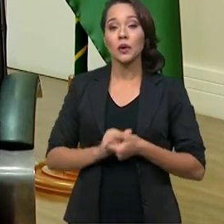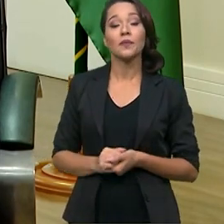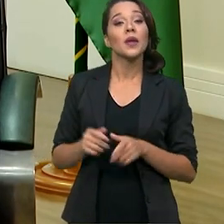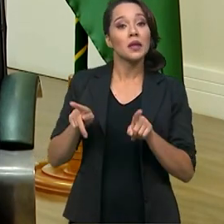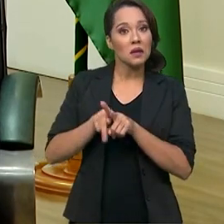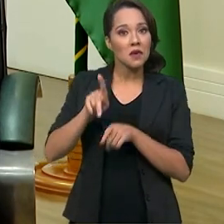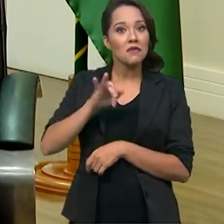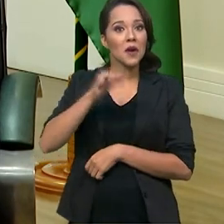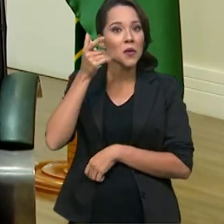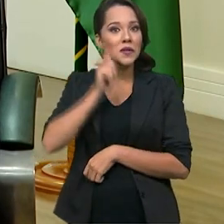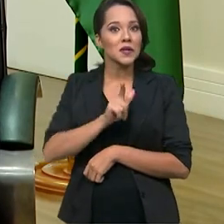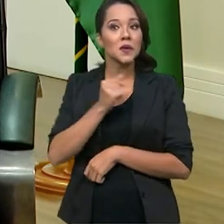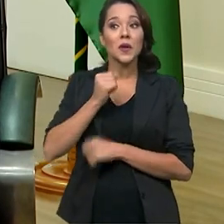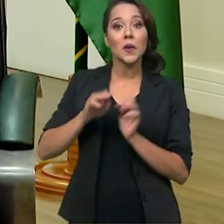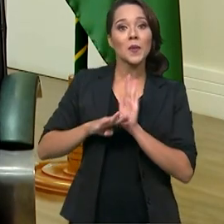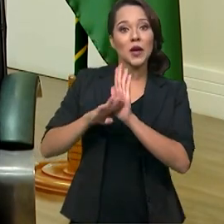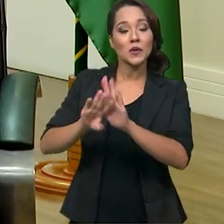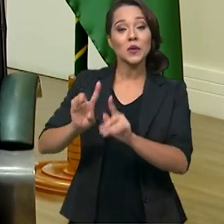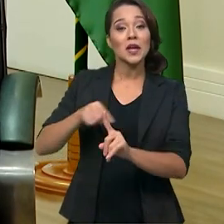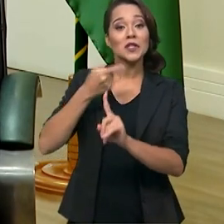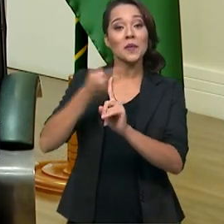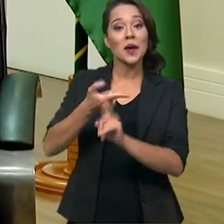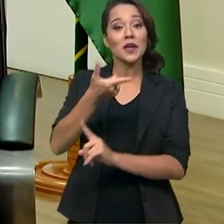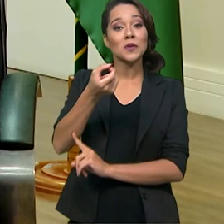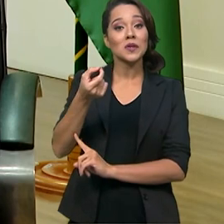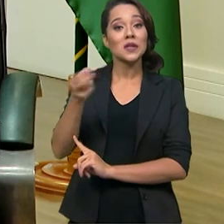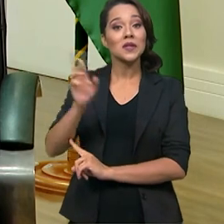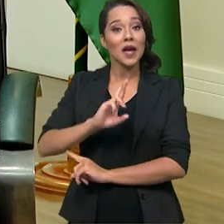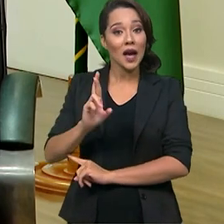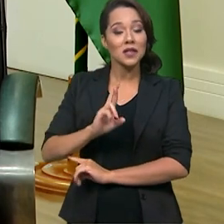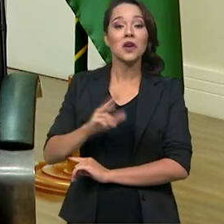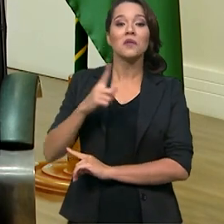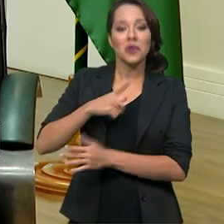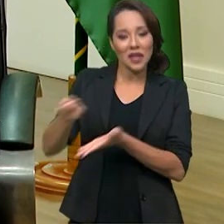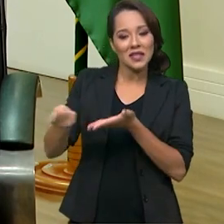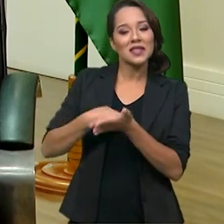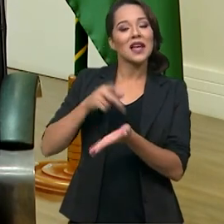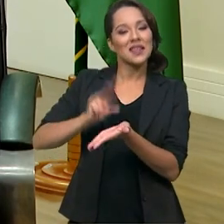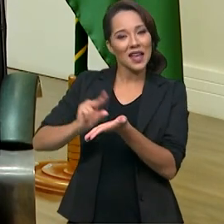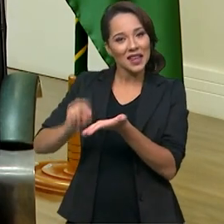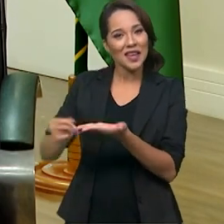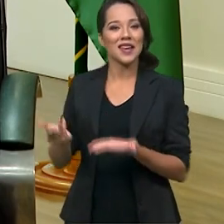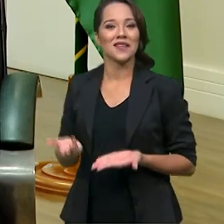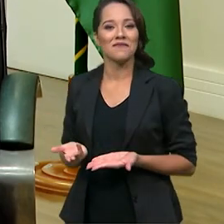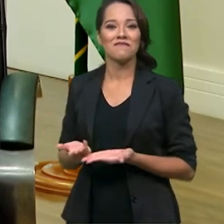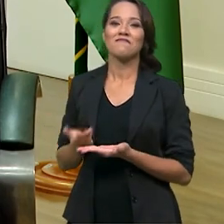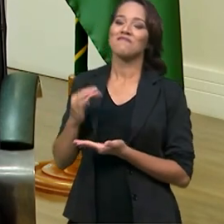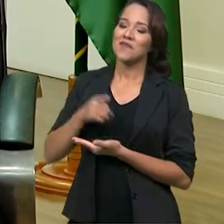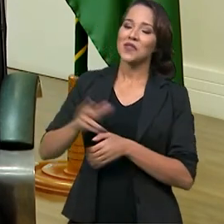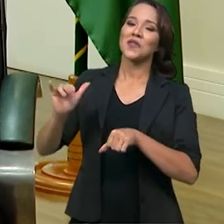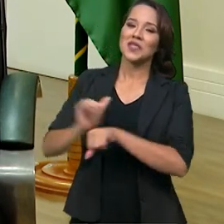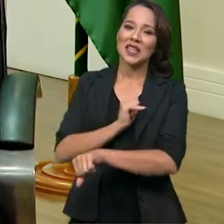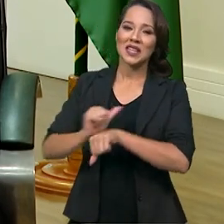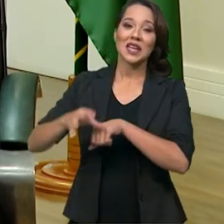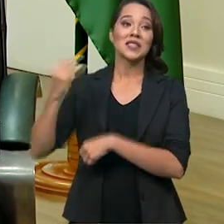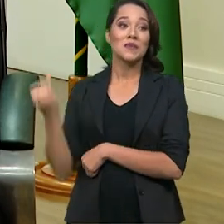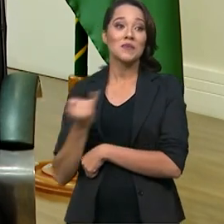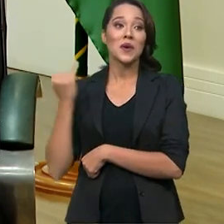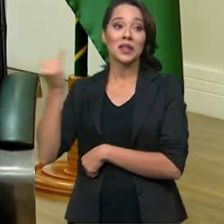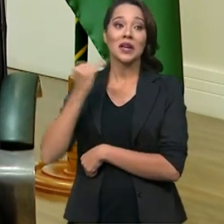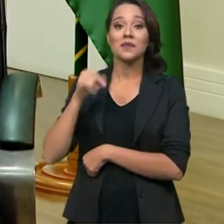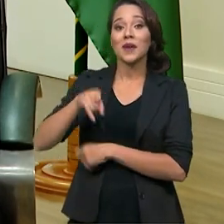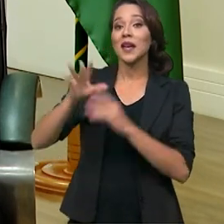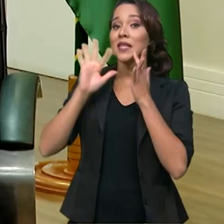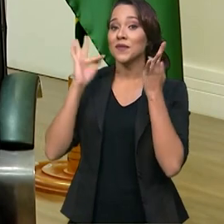ainda vai ganhar um benefício de mais R$ 200 por ter assinado a carteira. Então, são ferramentas muito importantes para que